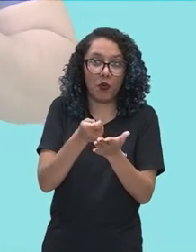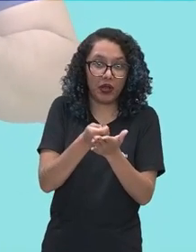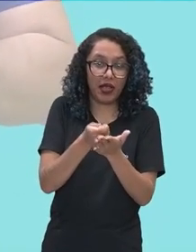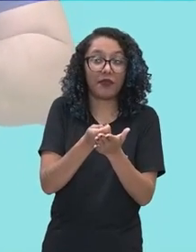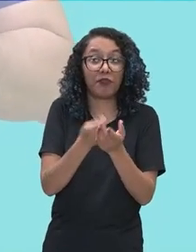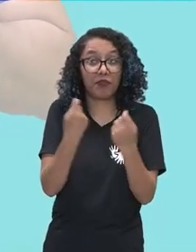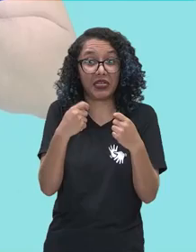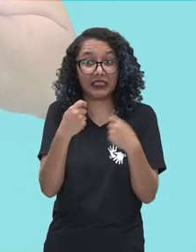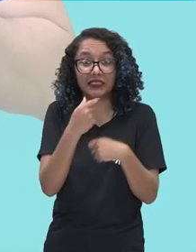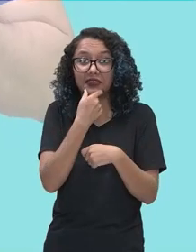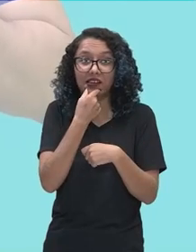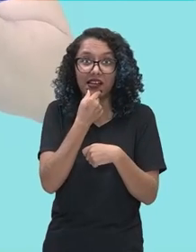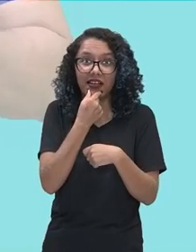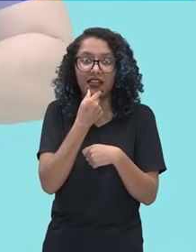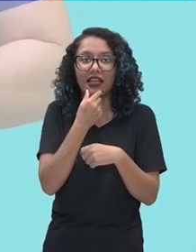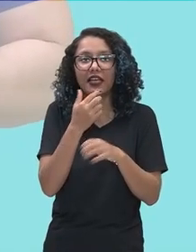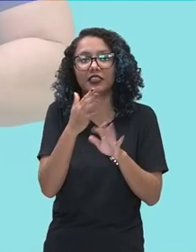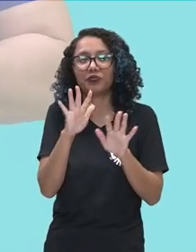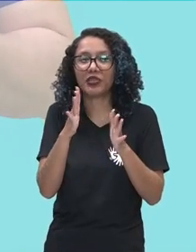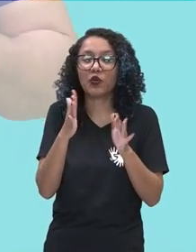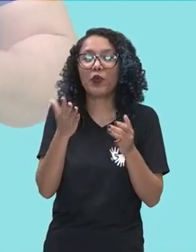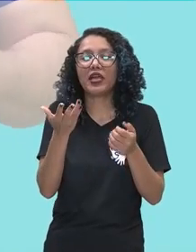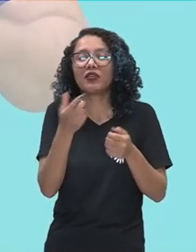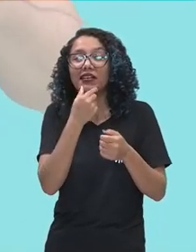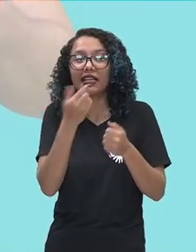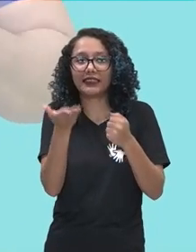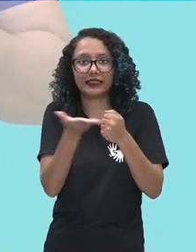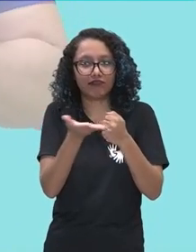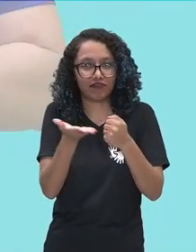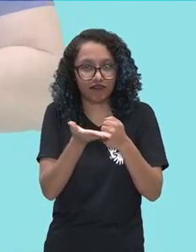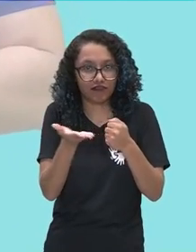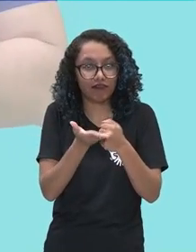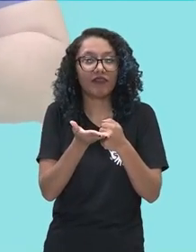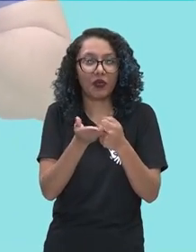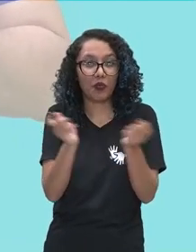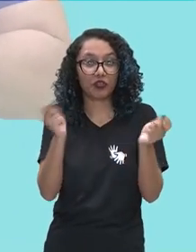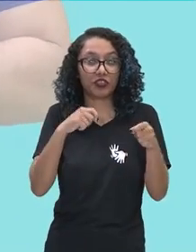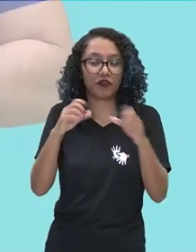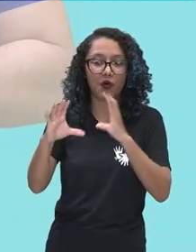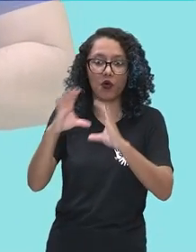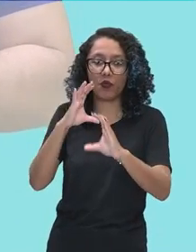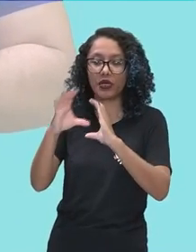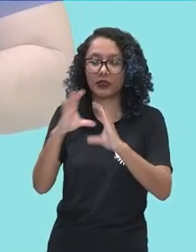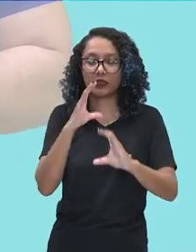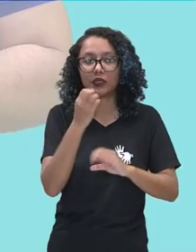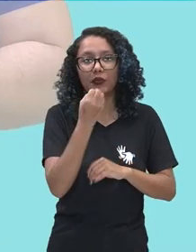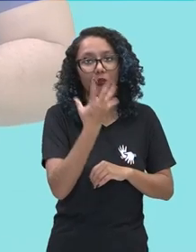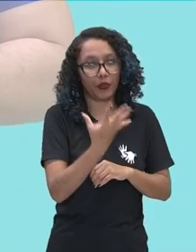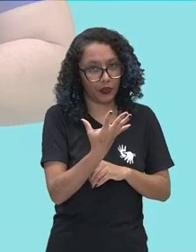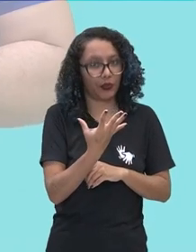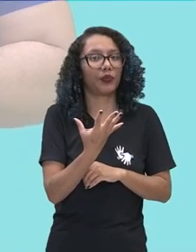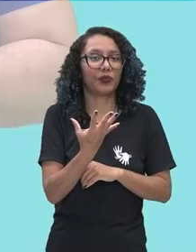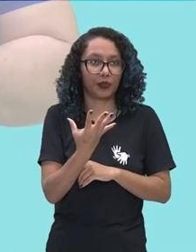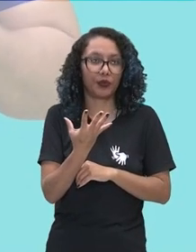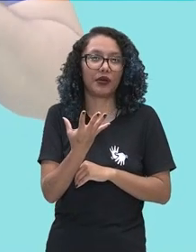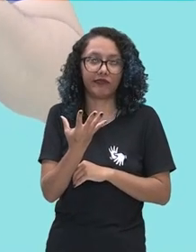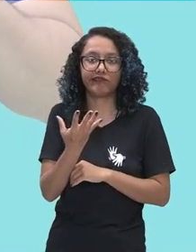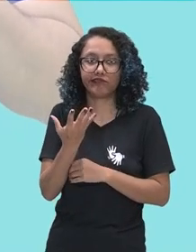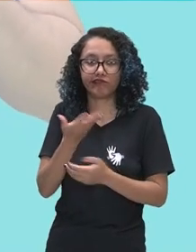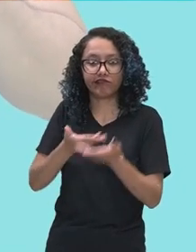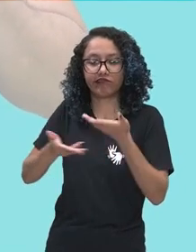mínimo ali o nível intermediário, você conseguir se comunicar de uma forma legal com as pessoas, ok?